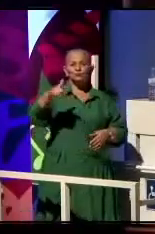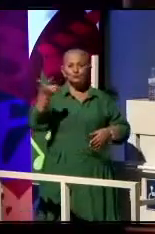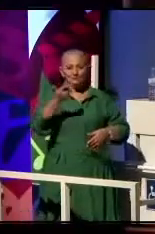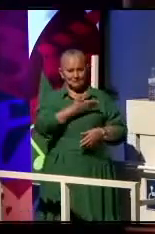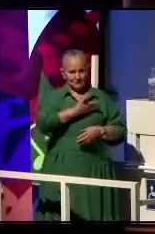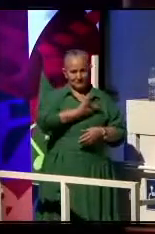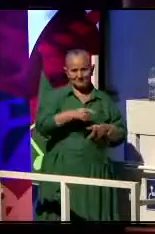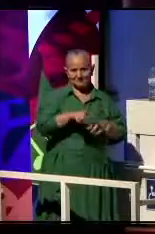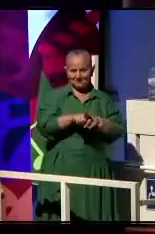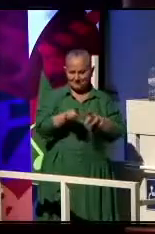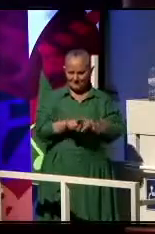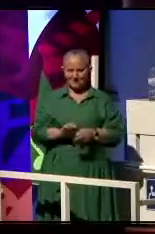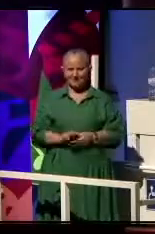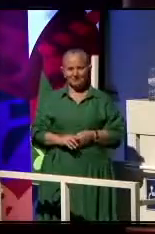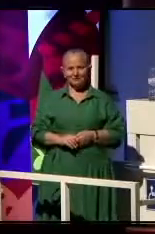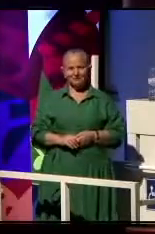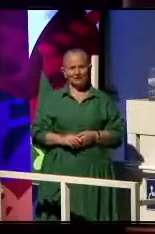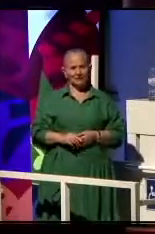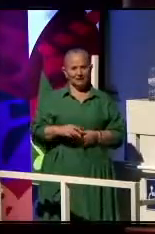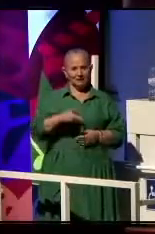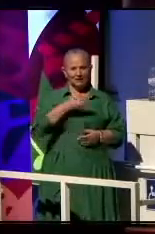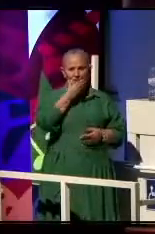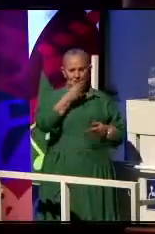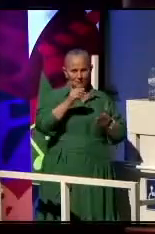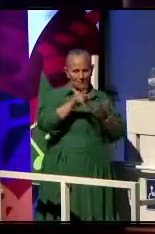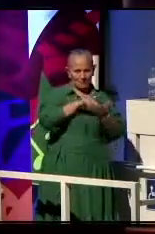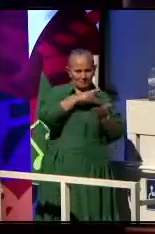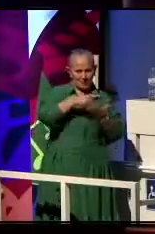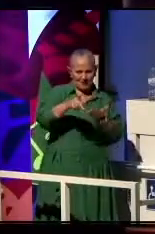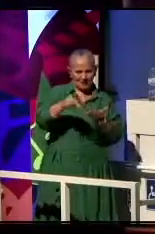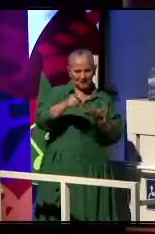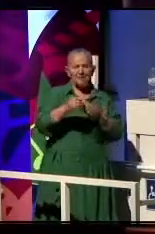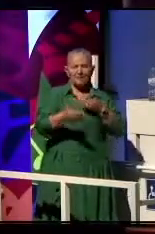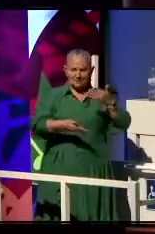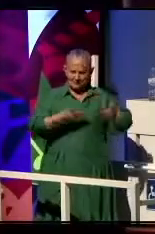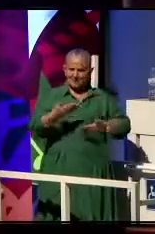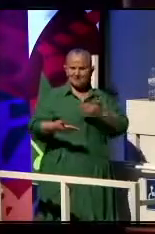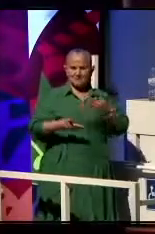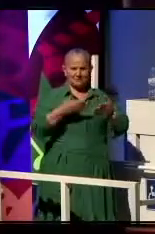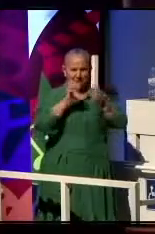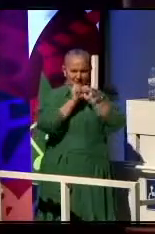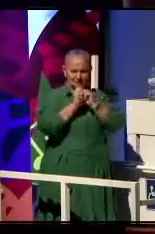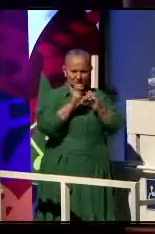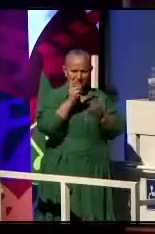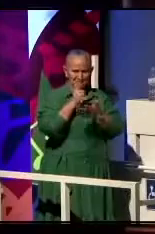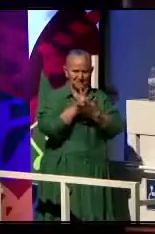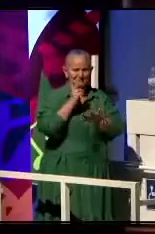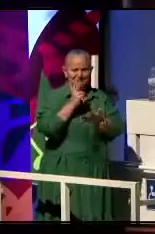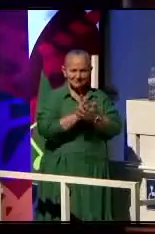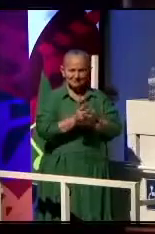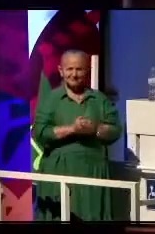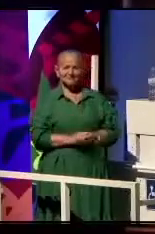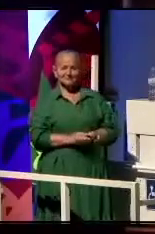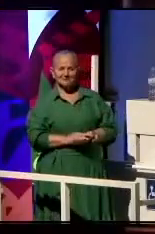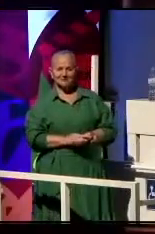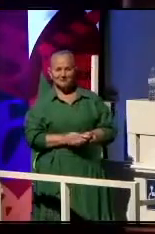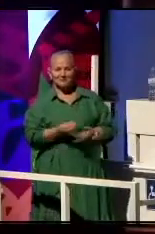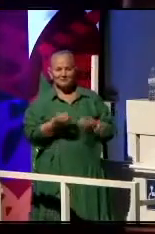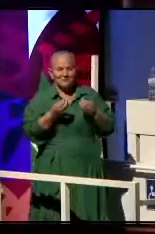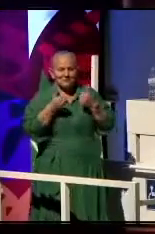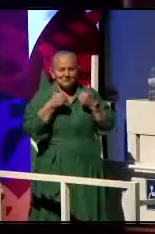E o Milton tocava mesmo, com Wagnerismo, então ele participava muito da cena musical de Belo Horizonte, né.